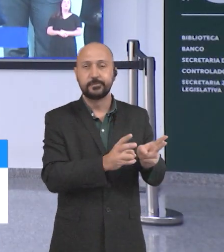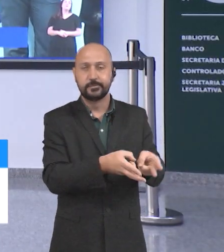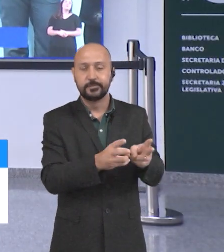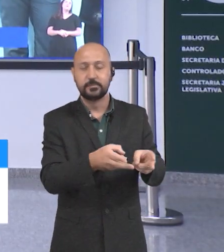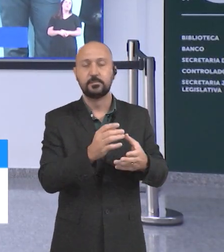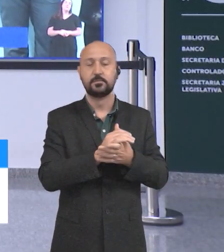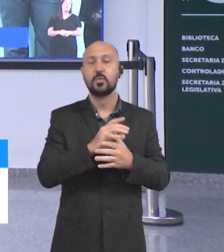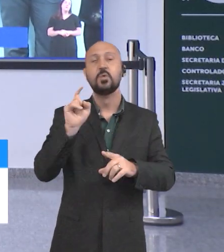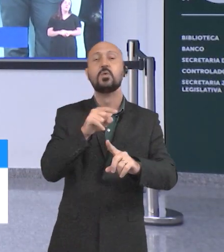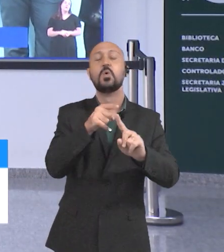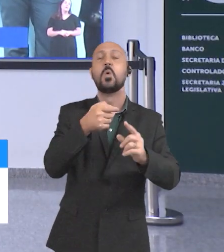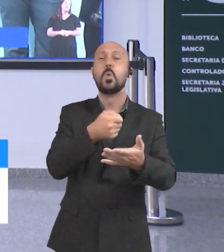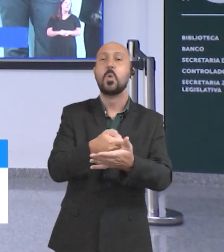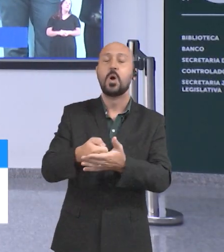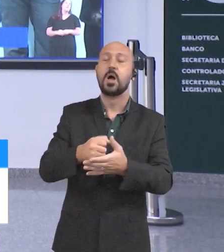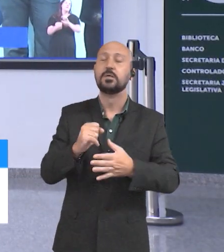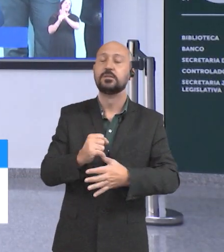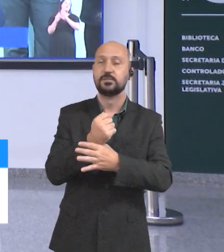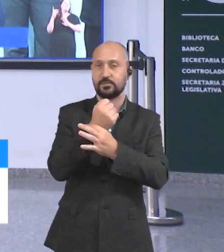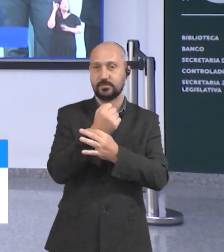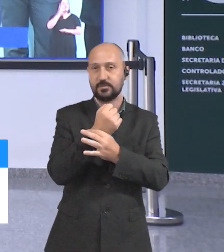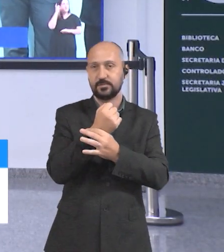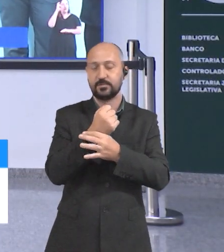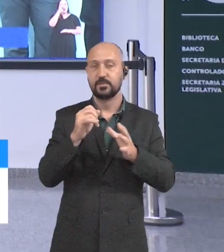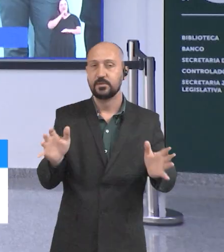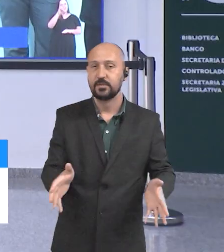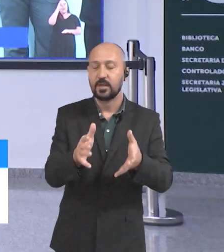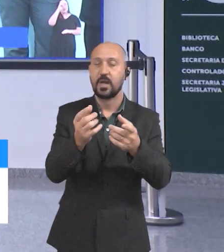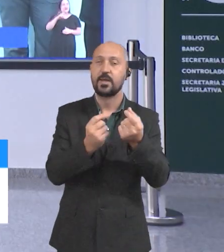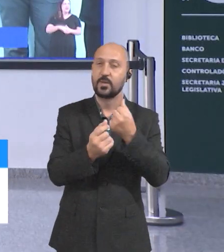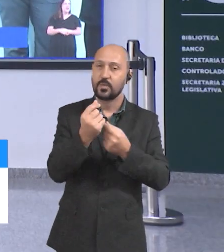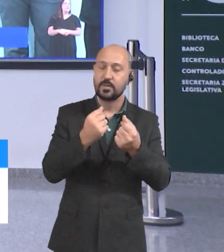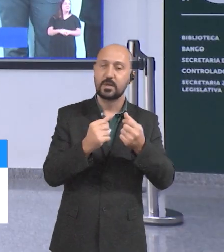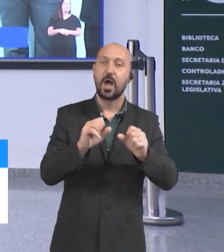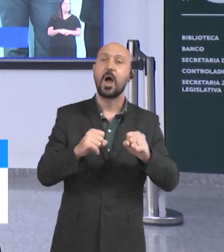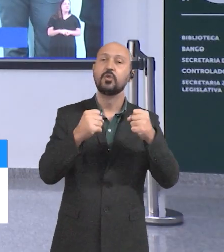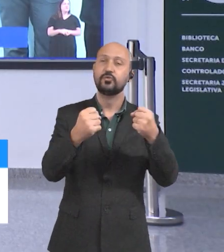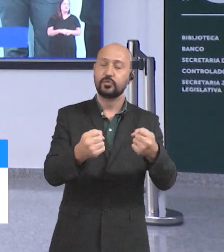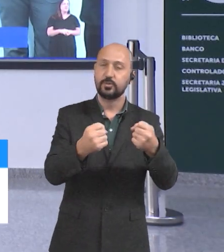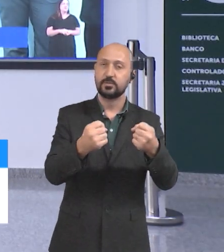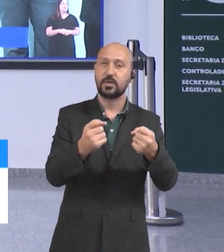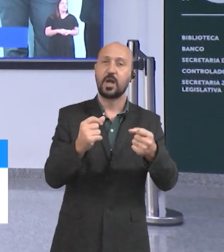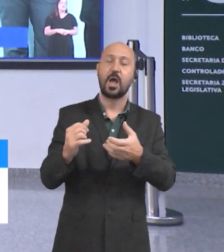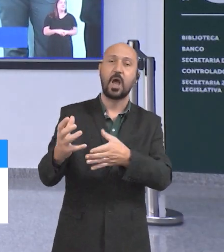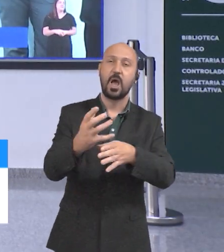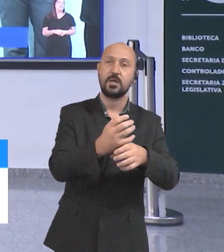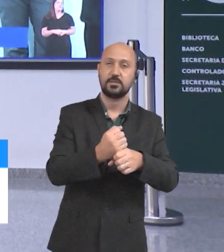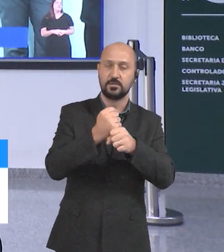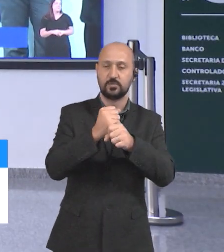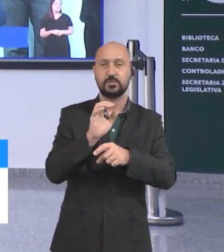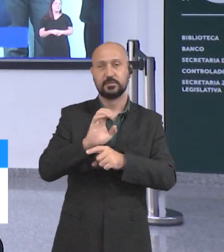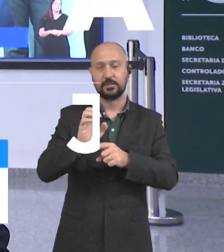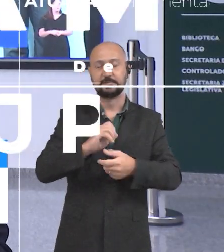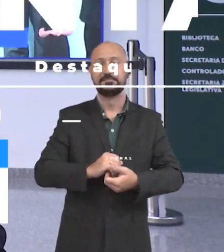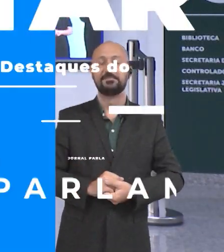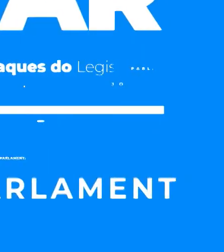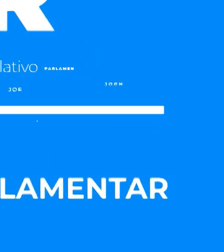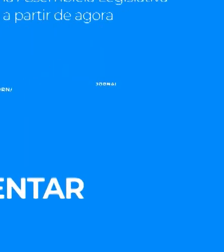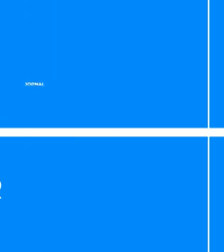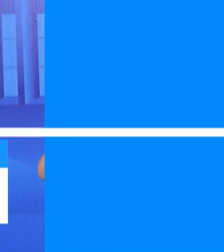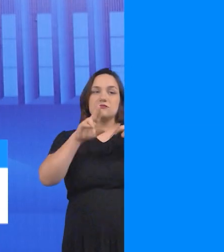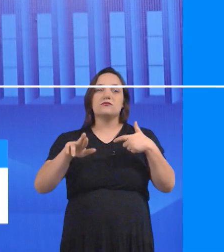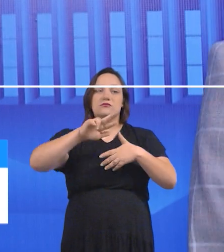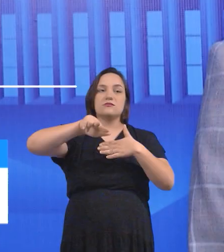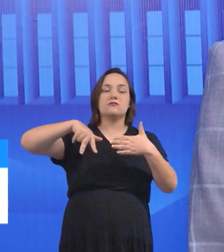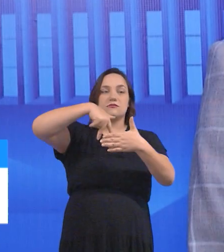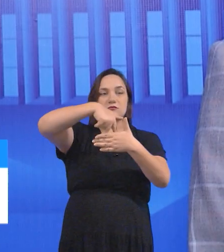combater a inadimplência sistemática. O objetivo é garantir maior segurança jurídica, estimular a economia e fortalecer a arrecadação do Estado.